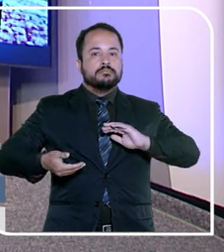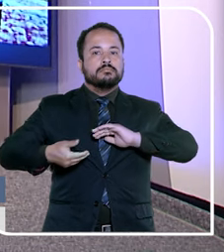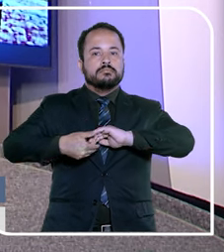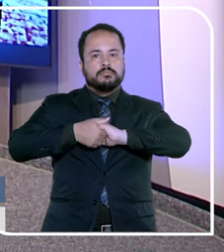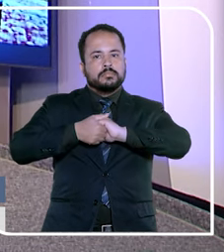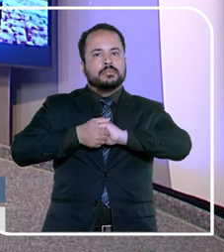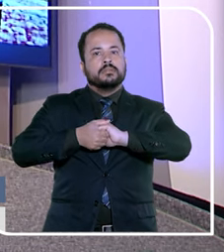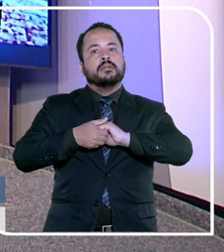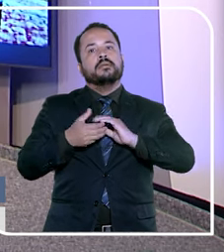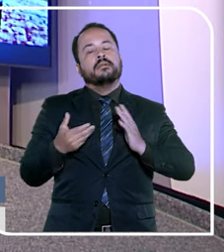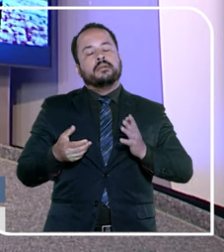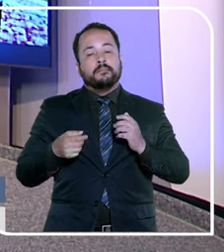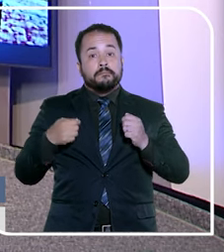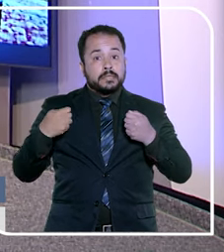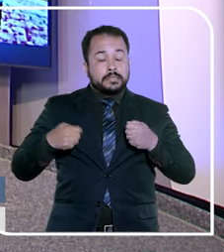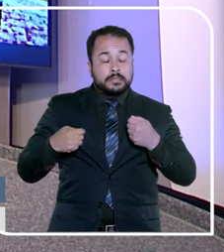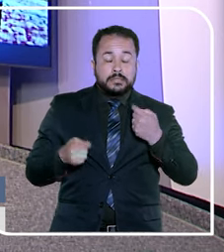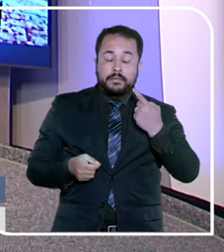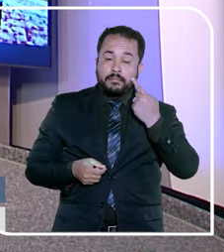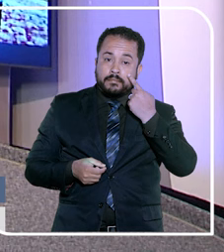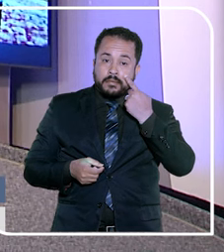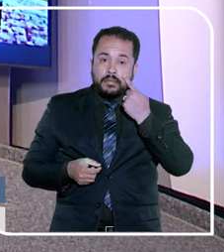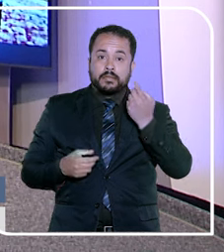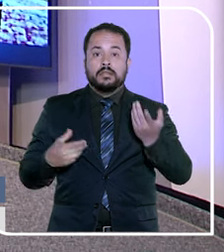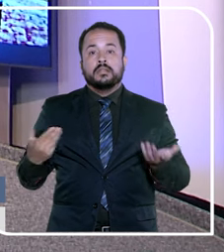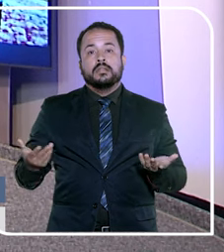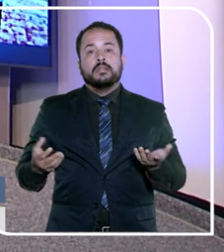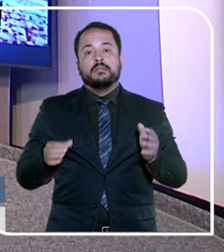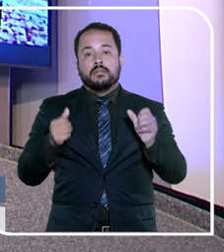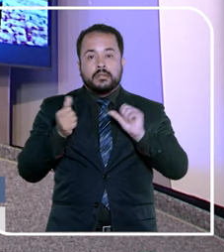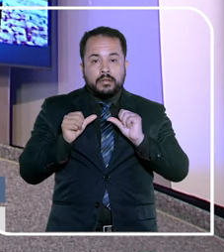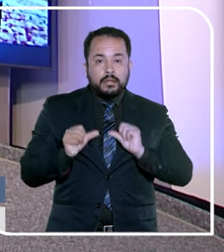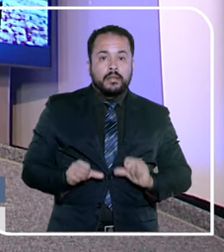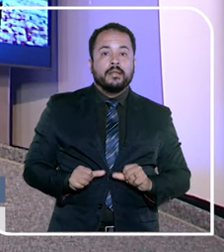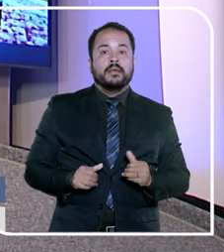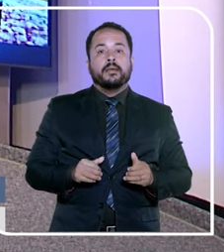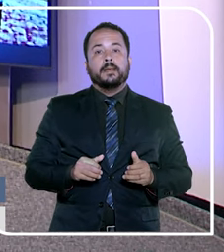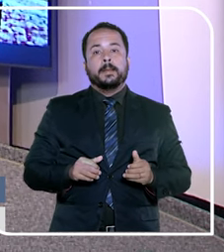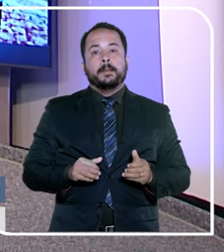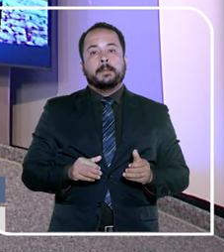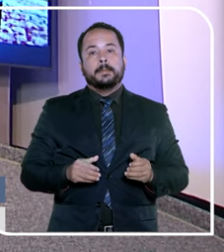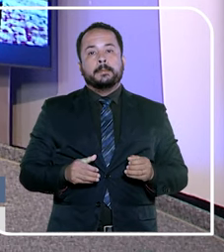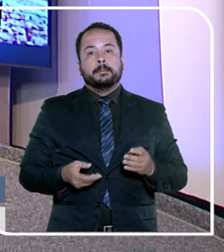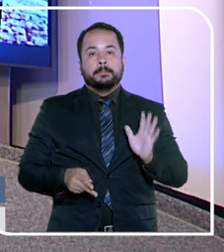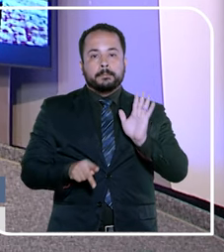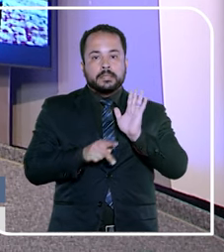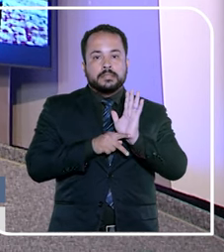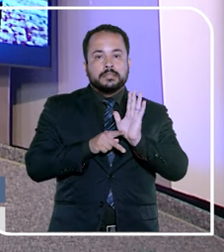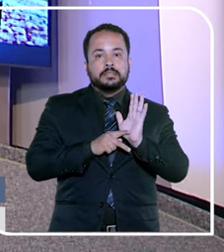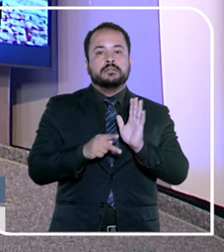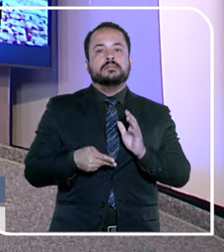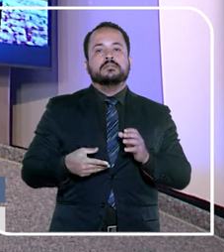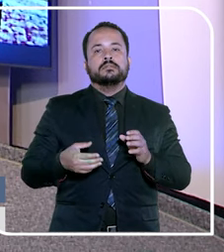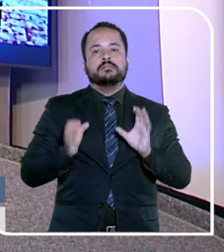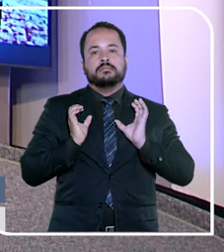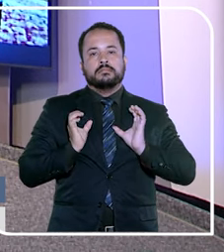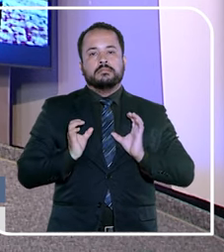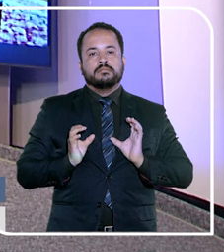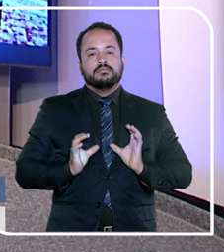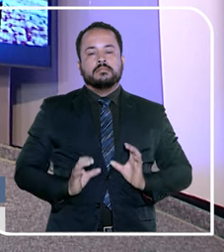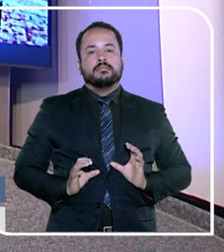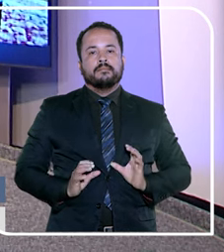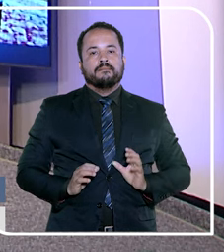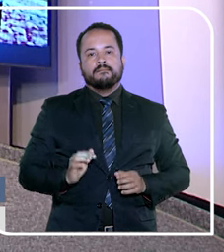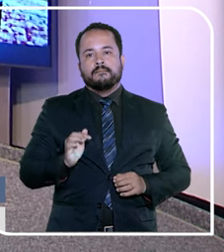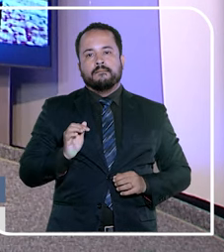não são condutas passíveis da excedência do privo marg atelar e só para ressaltar a súmula